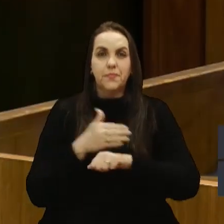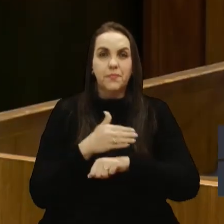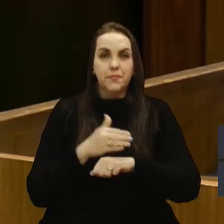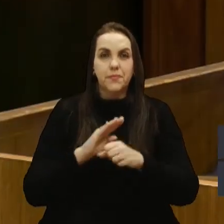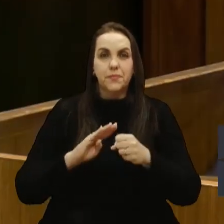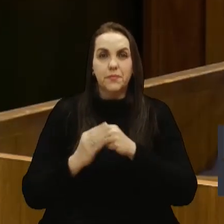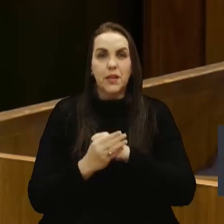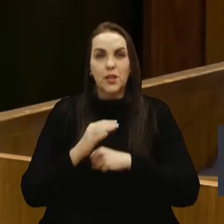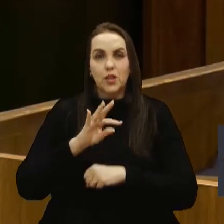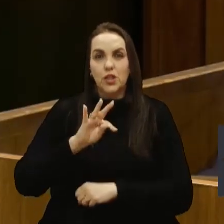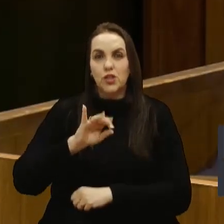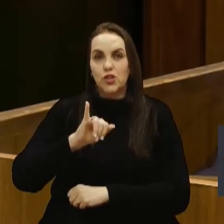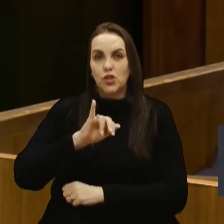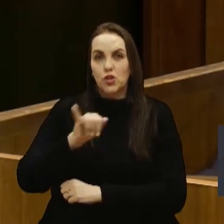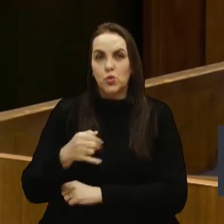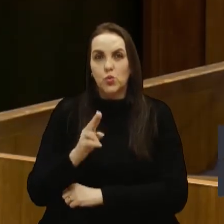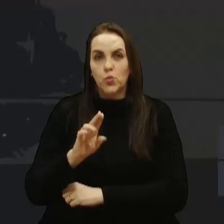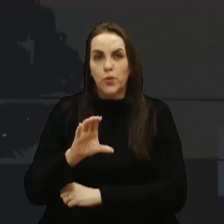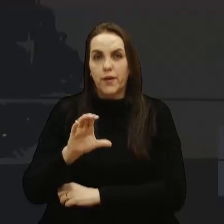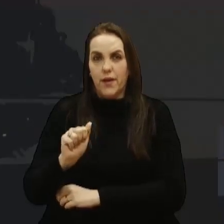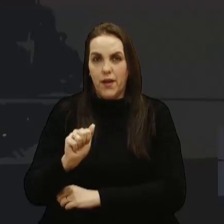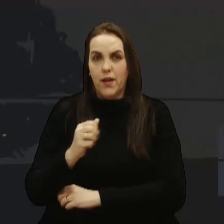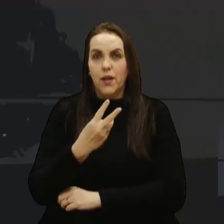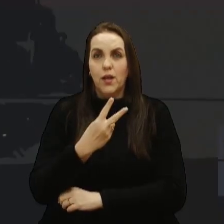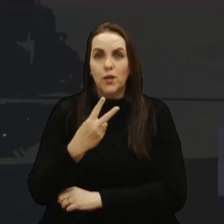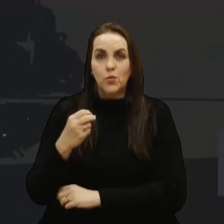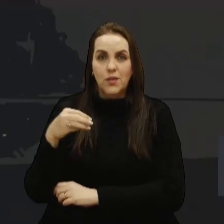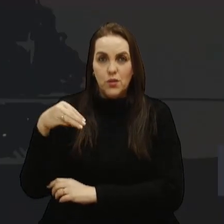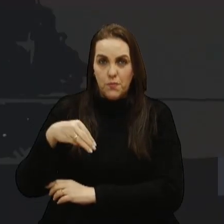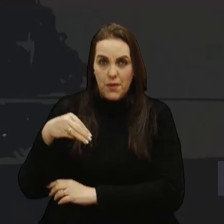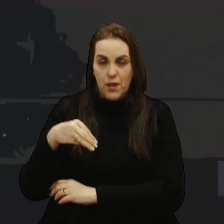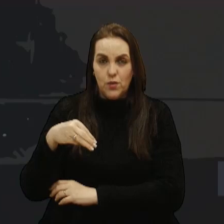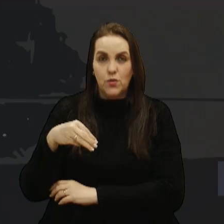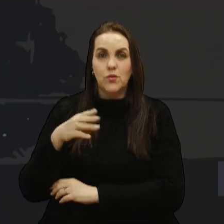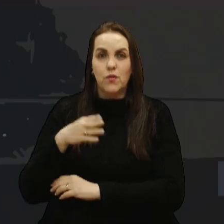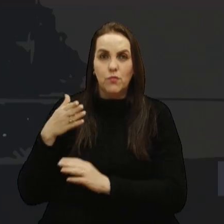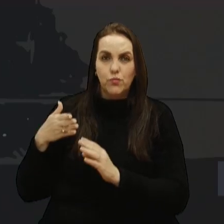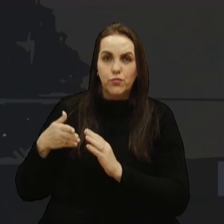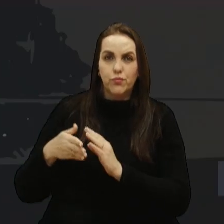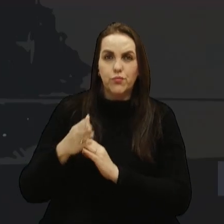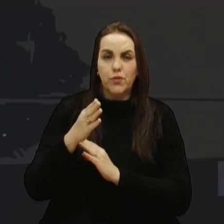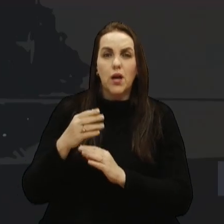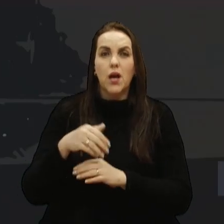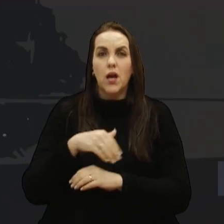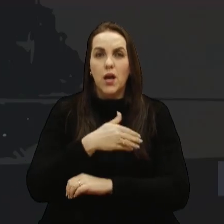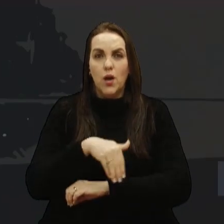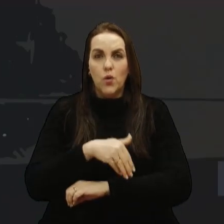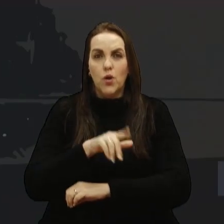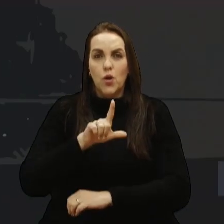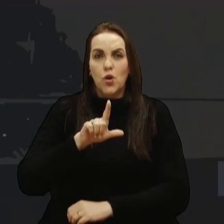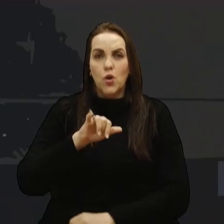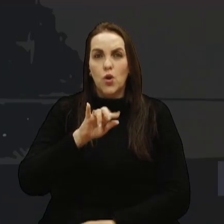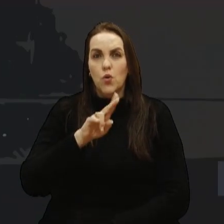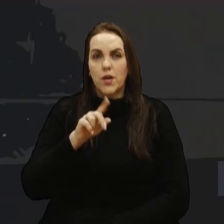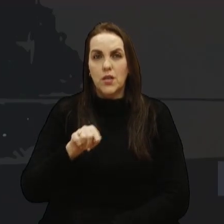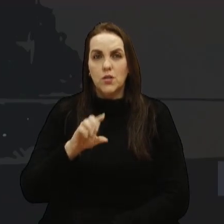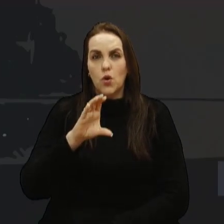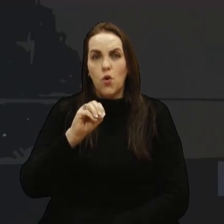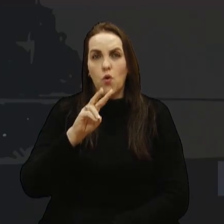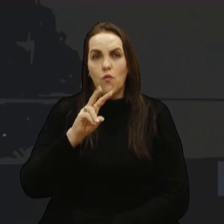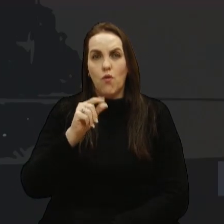dar 200 metros. Quem vem pela Luiz Covolan, bárbaro, é impressionante, é 200